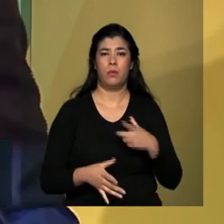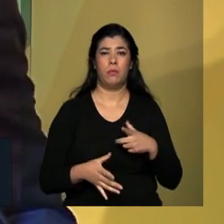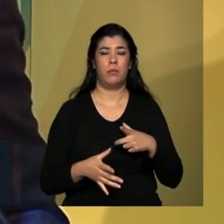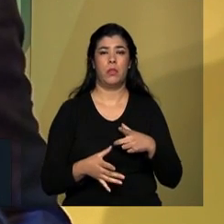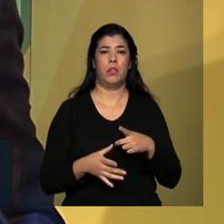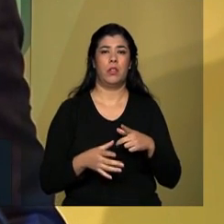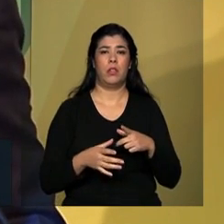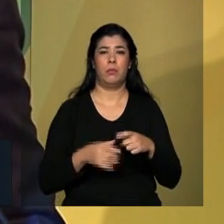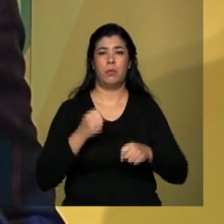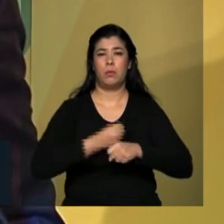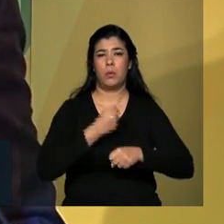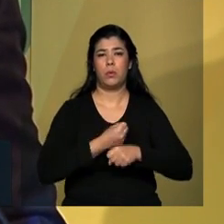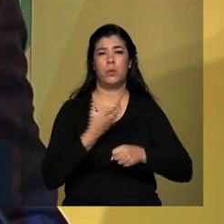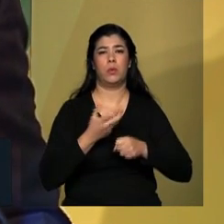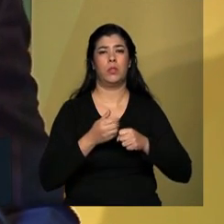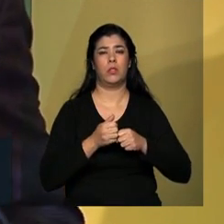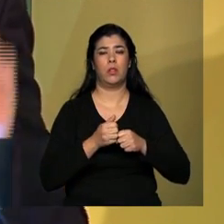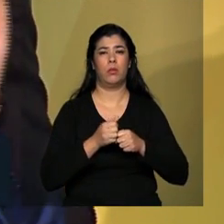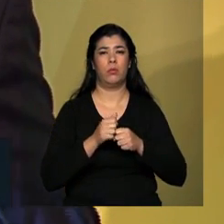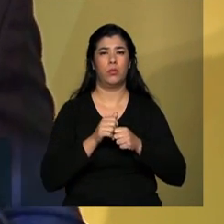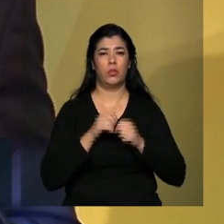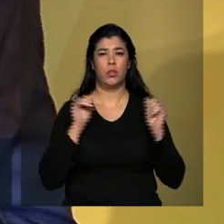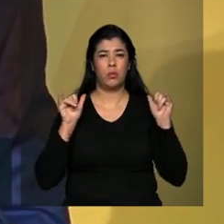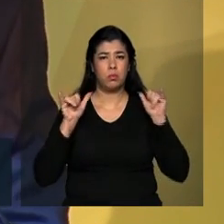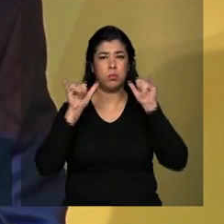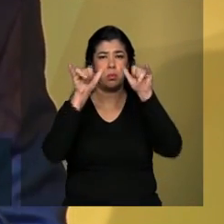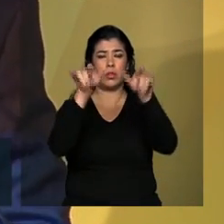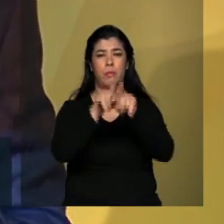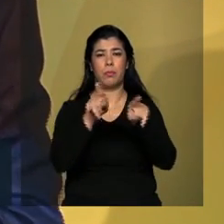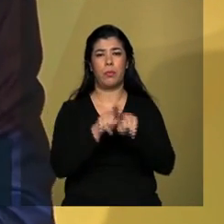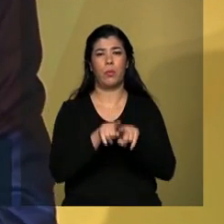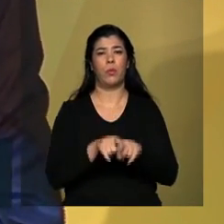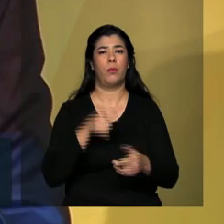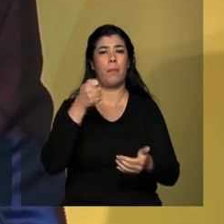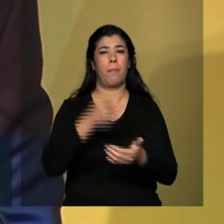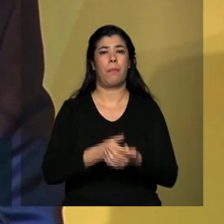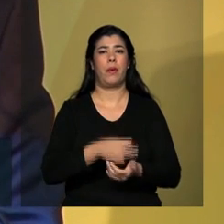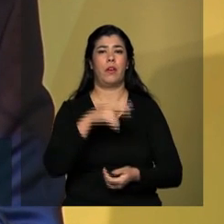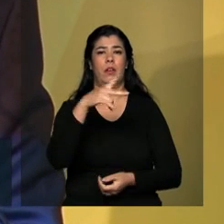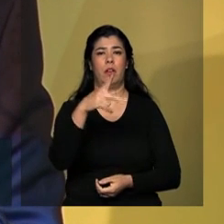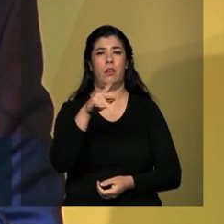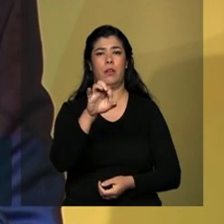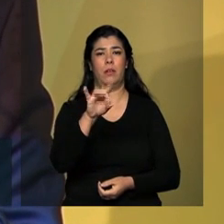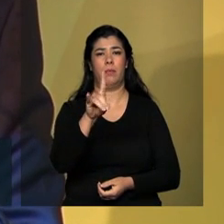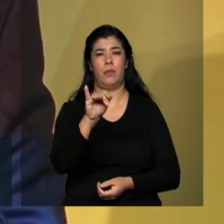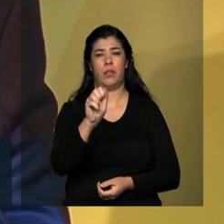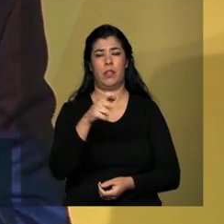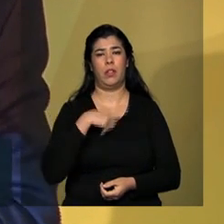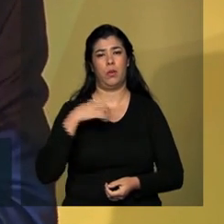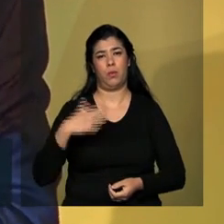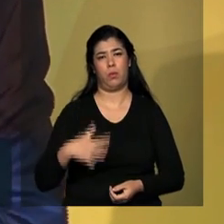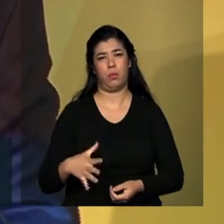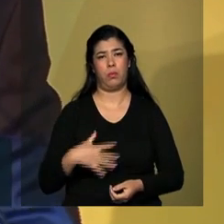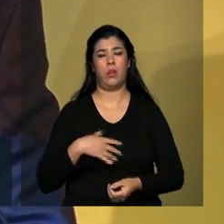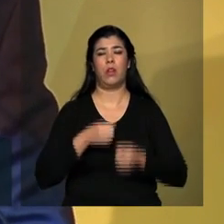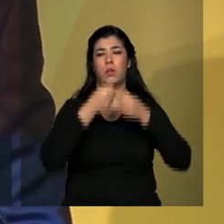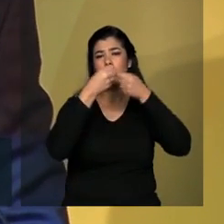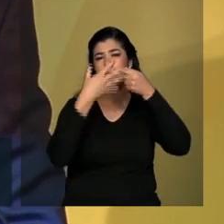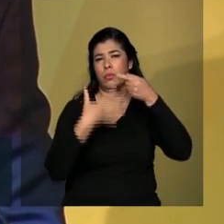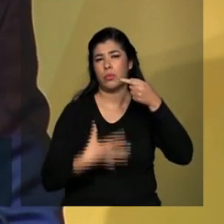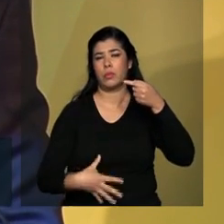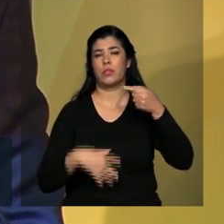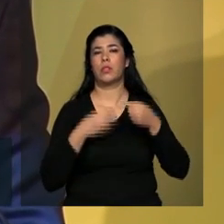portos e aeroportos o mais alto, em termos de pedágio mais baixo, ganha o processo. Eu queria detalhar essa